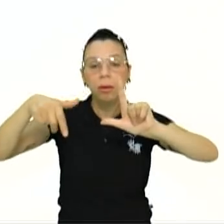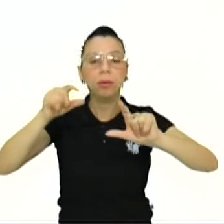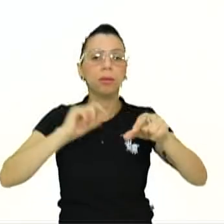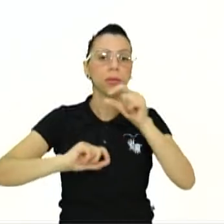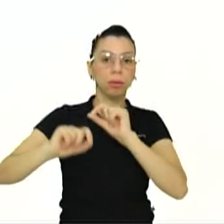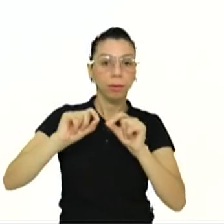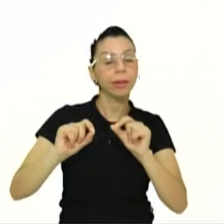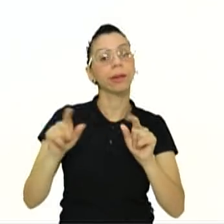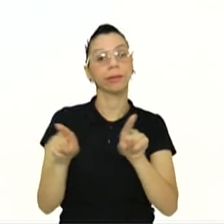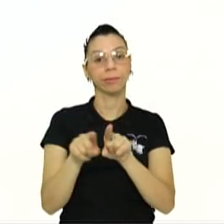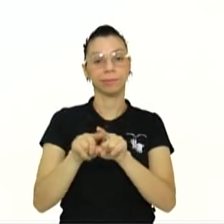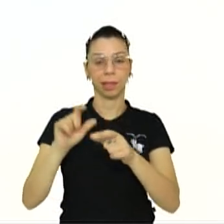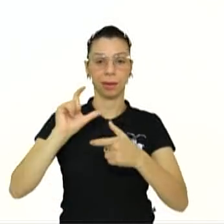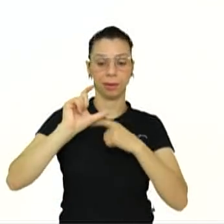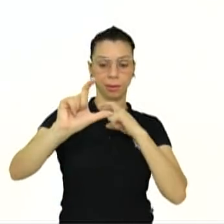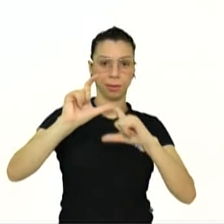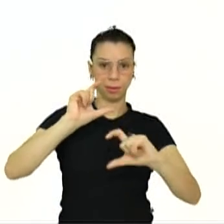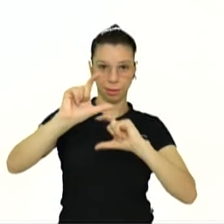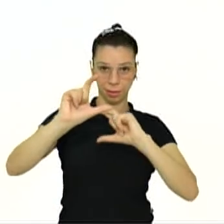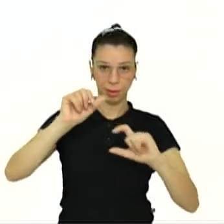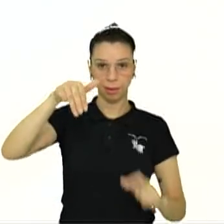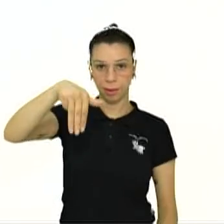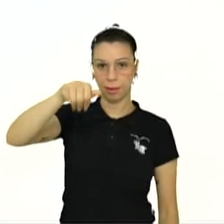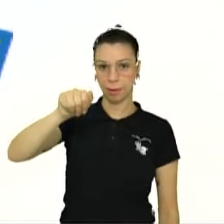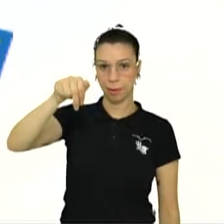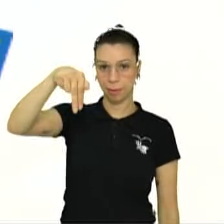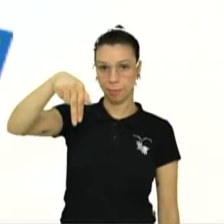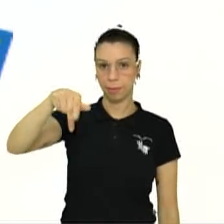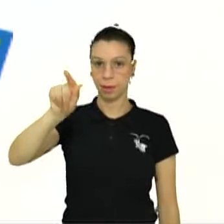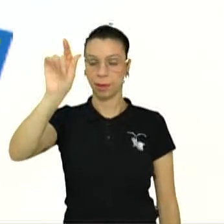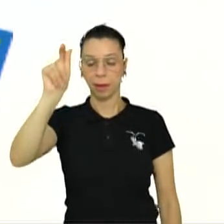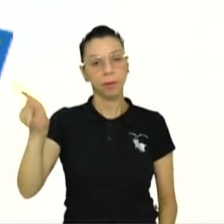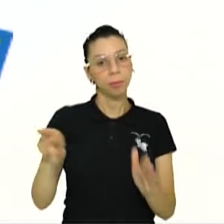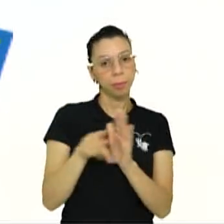em mangá, os quadrinhos japoneses.